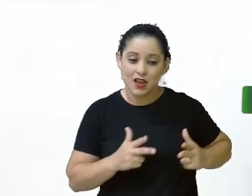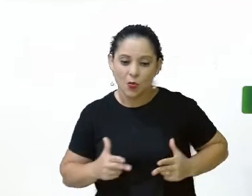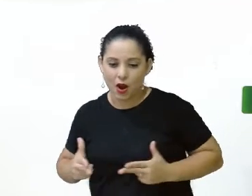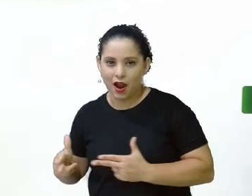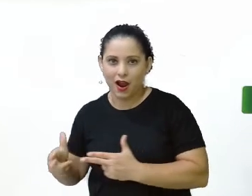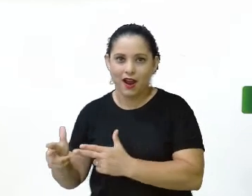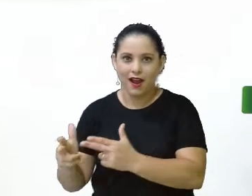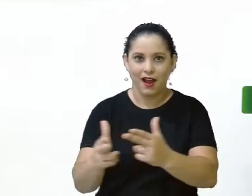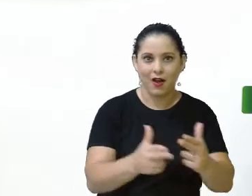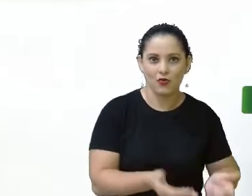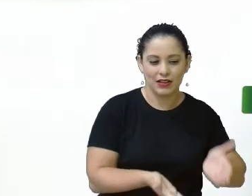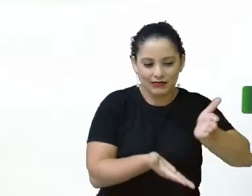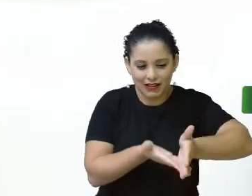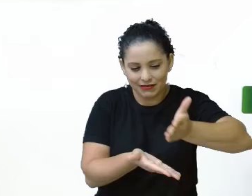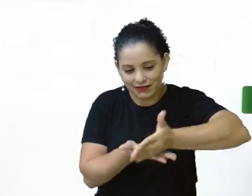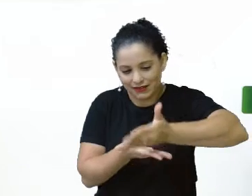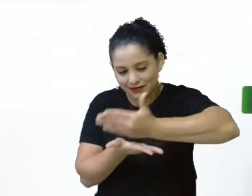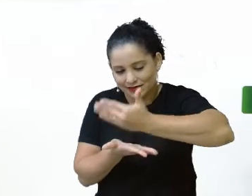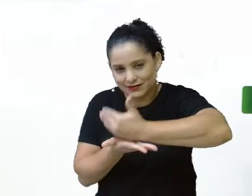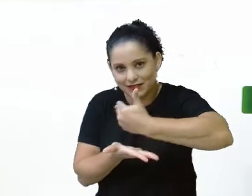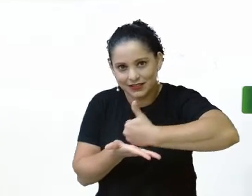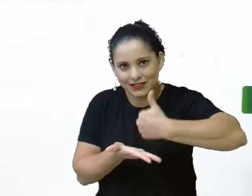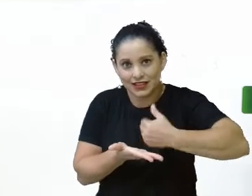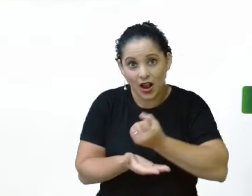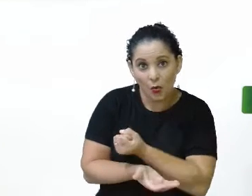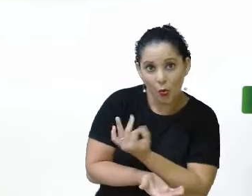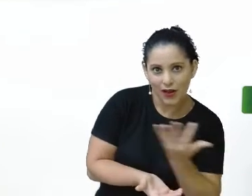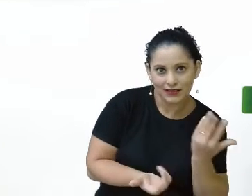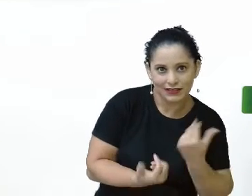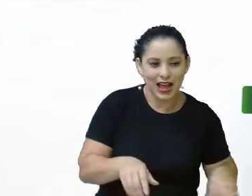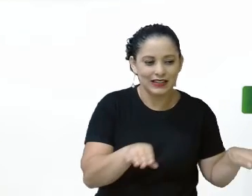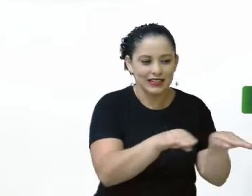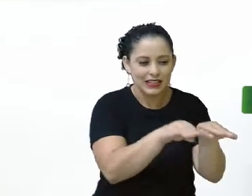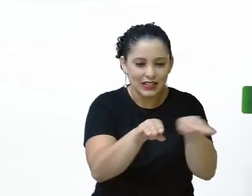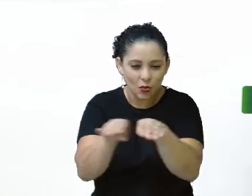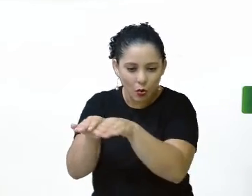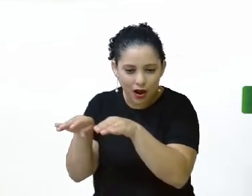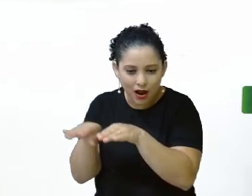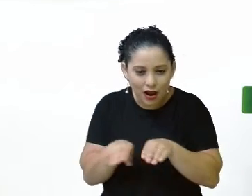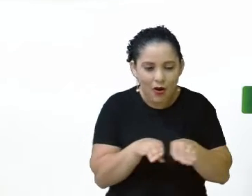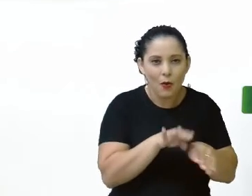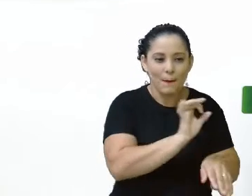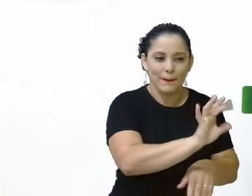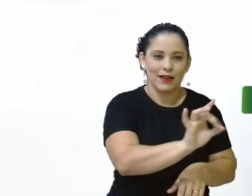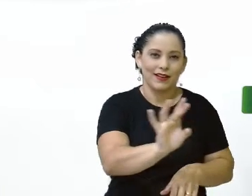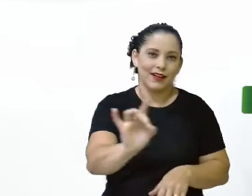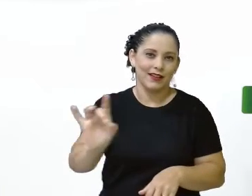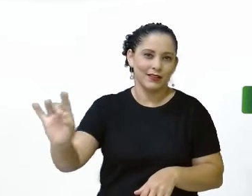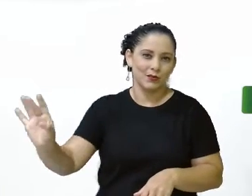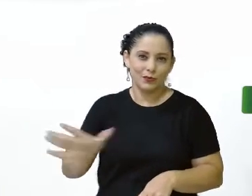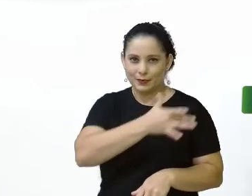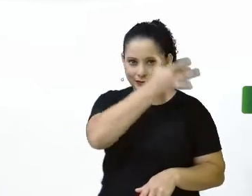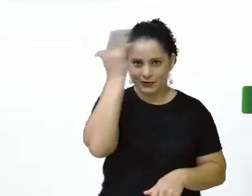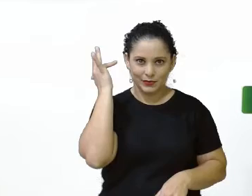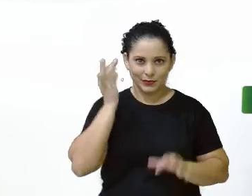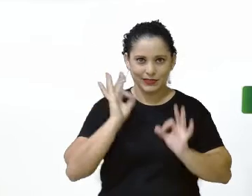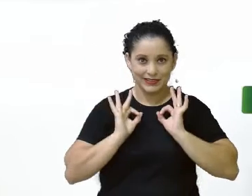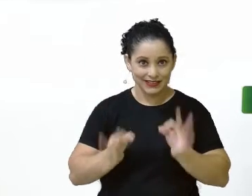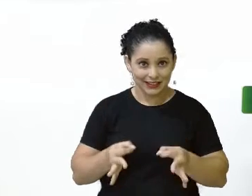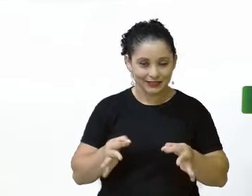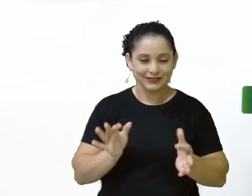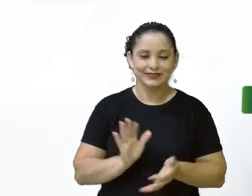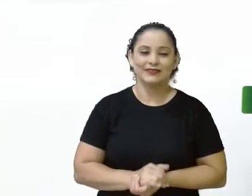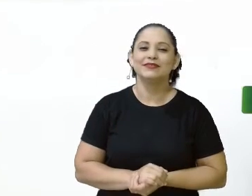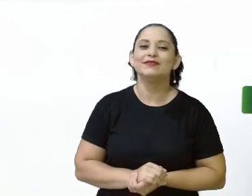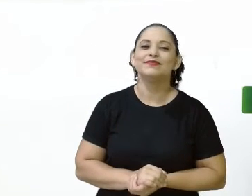ser iguais. A quantidade de pedaços precisa ser igual para cada um, beleza?